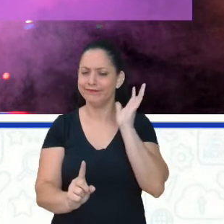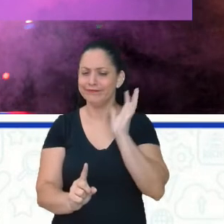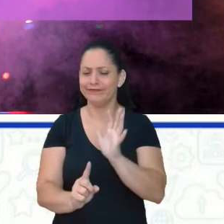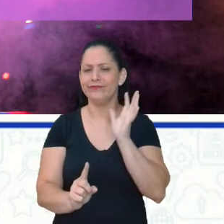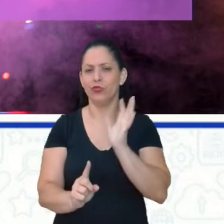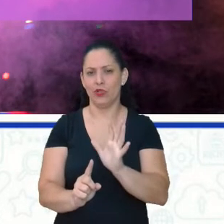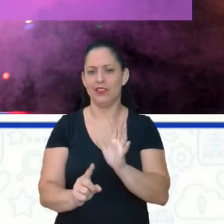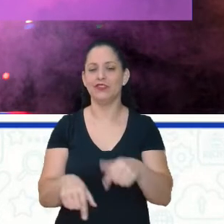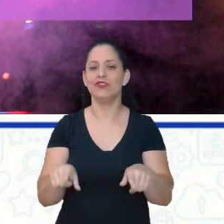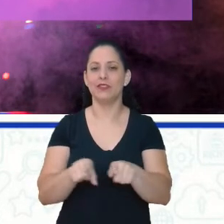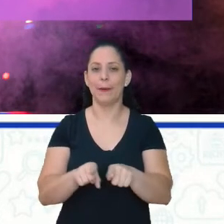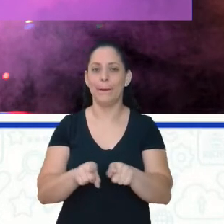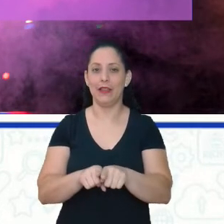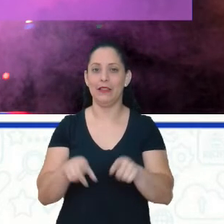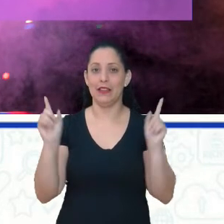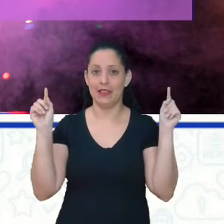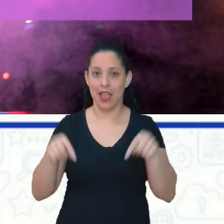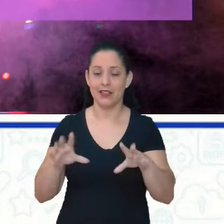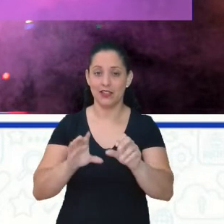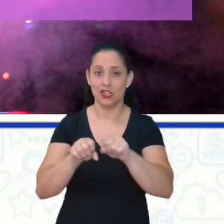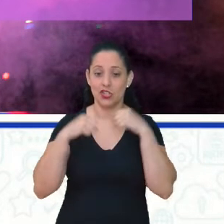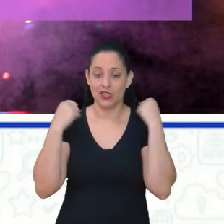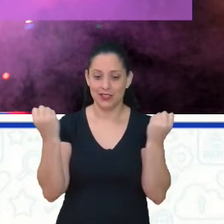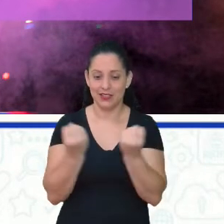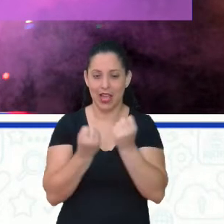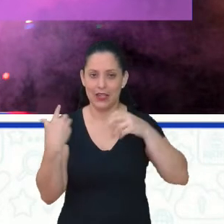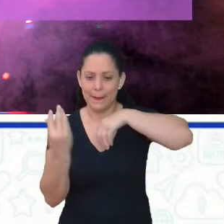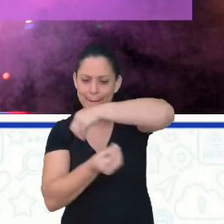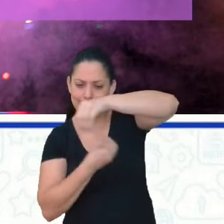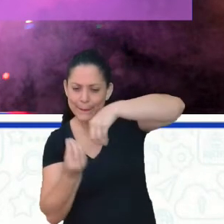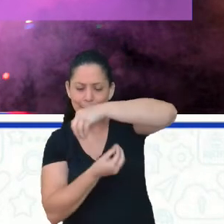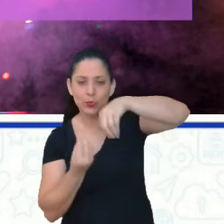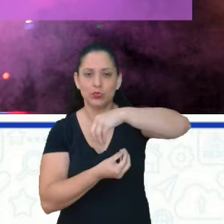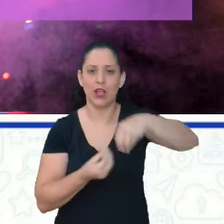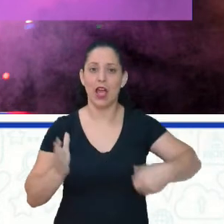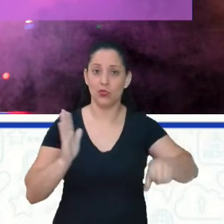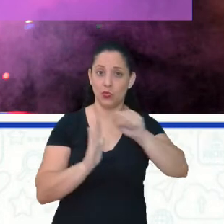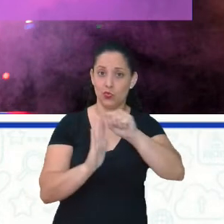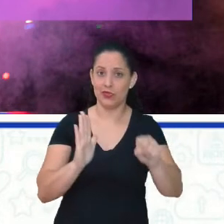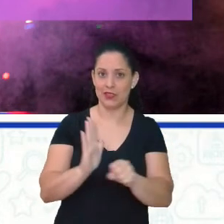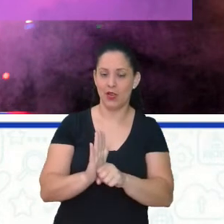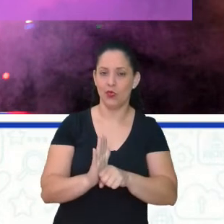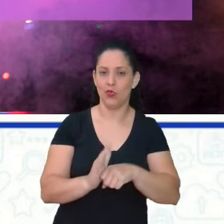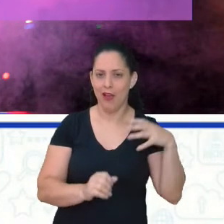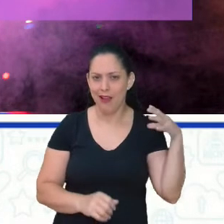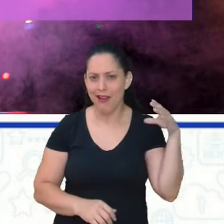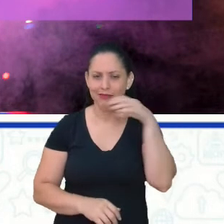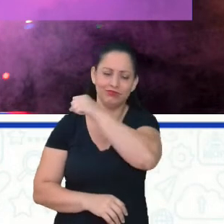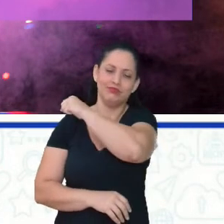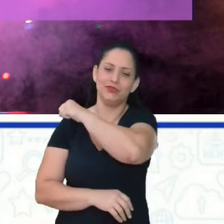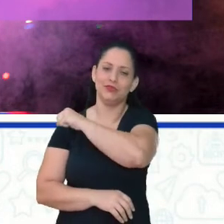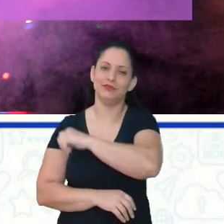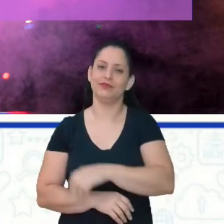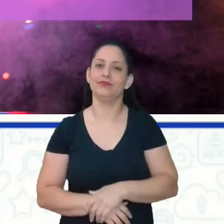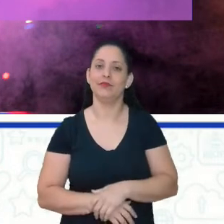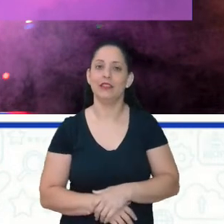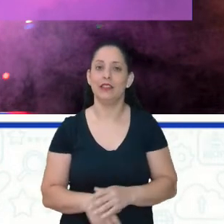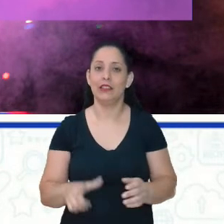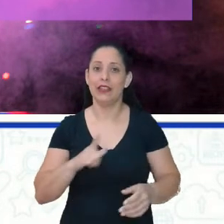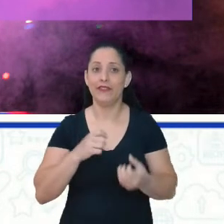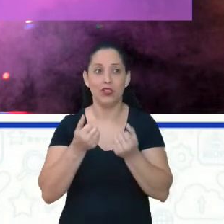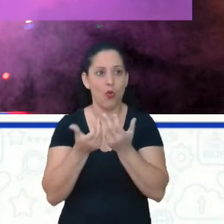né, dessa sociedade muito em ebulição, num século que foi muito rápido, porque teve tanta